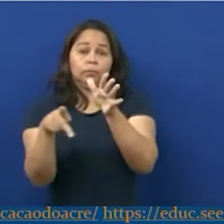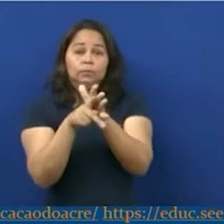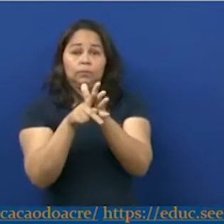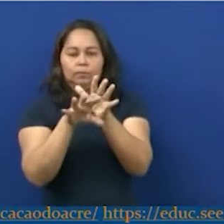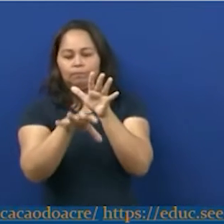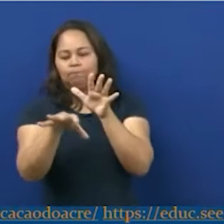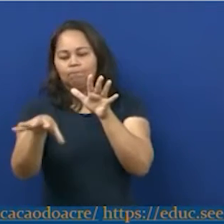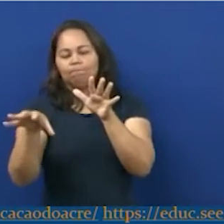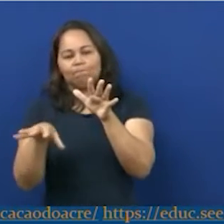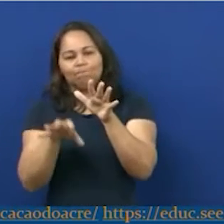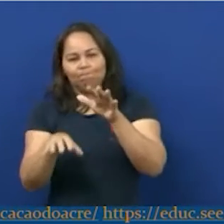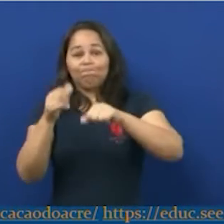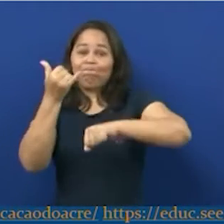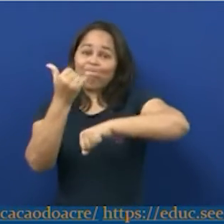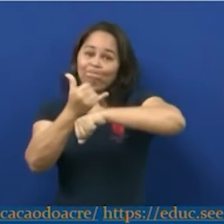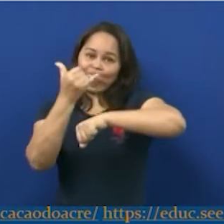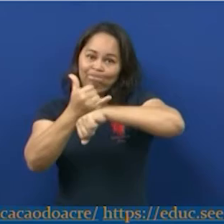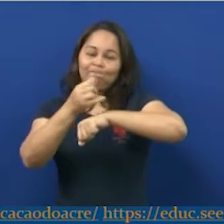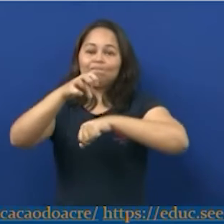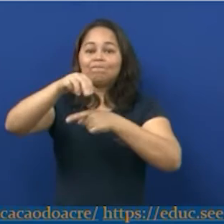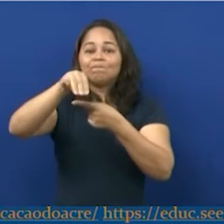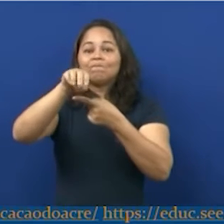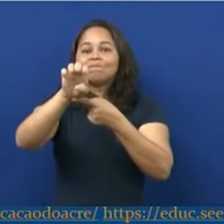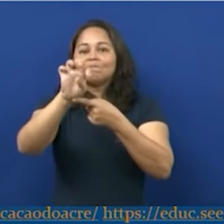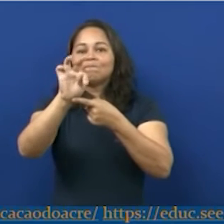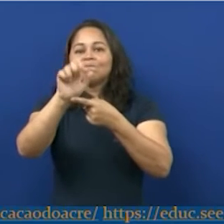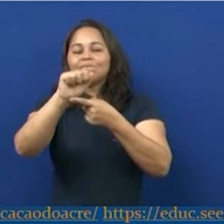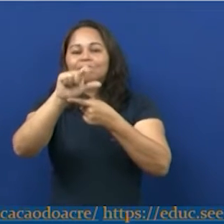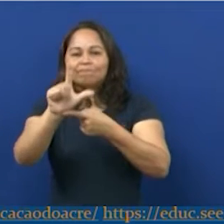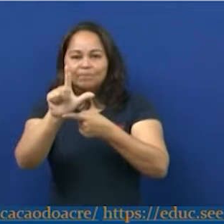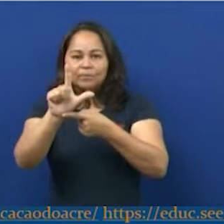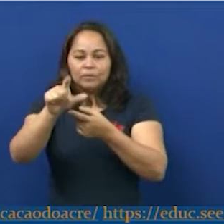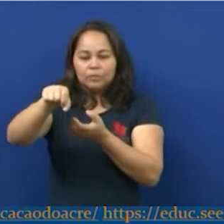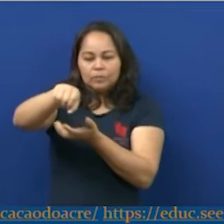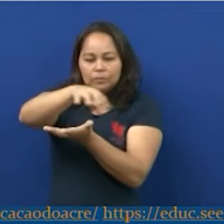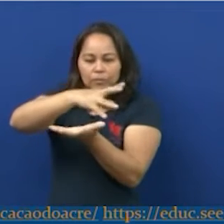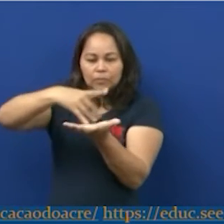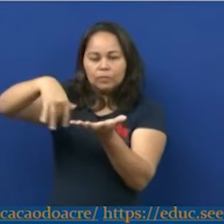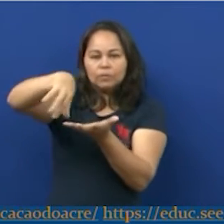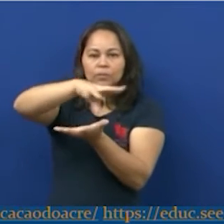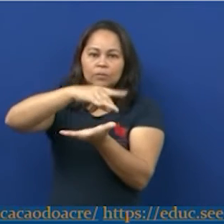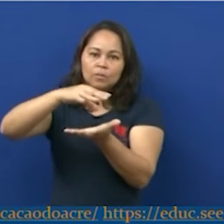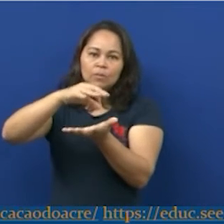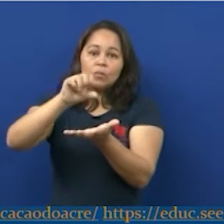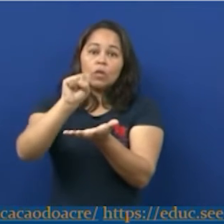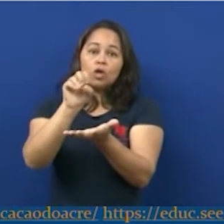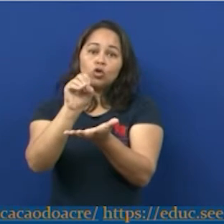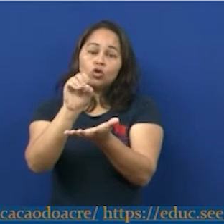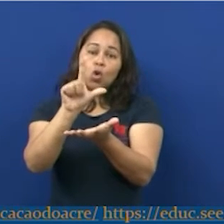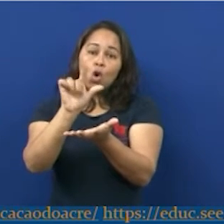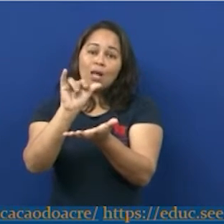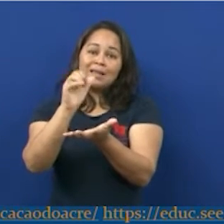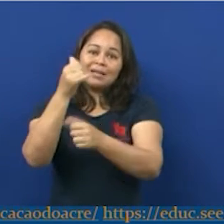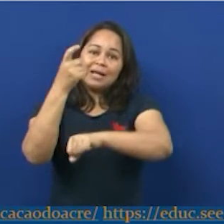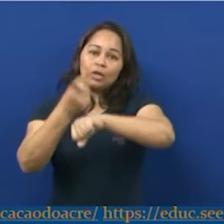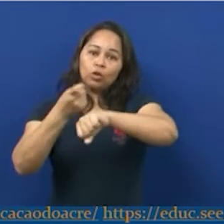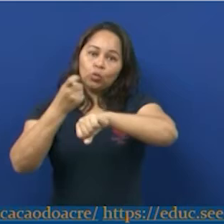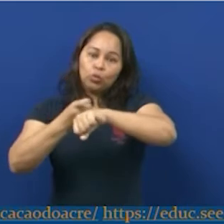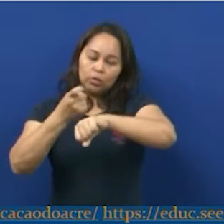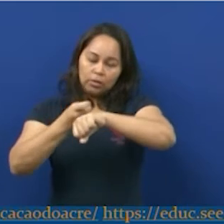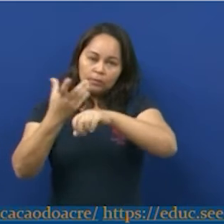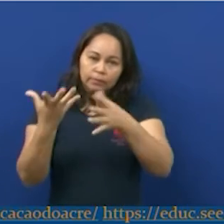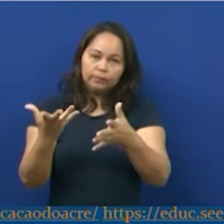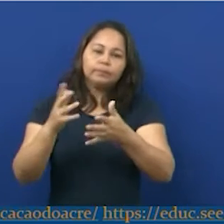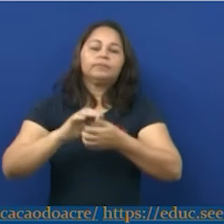dos metais. E aí, nesse caso, eu tenho um exemplo de uma mistura homogênea sólida. Em terceiro lugar,